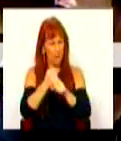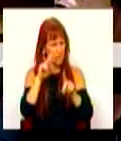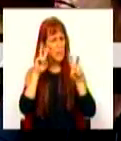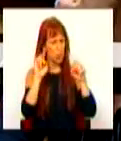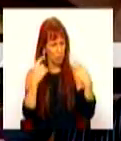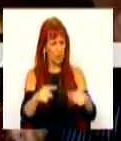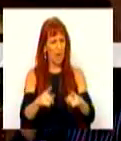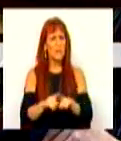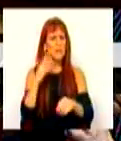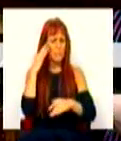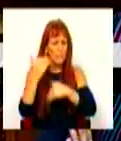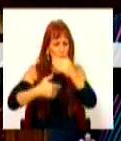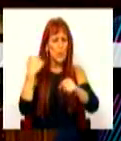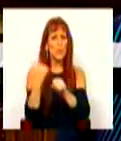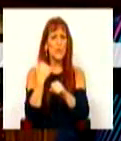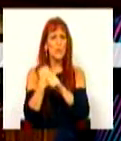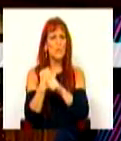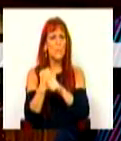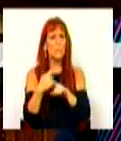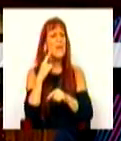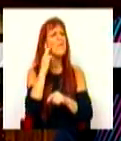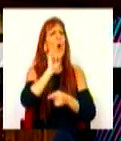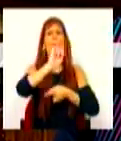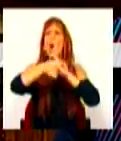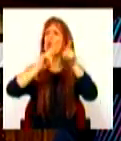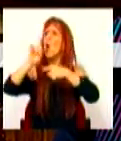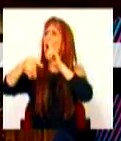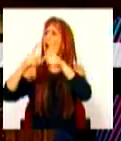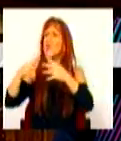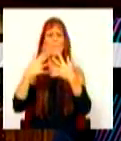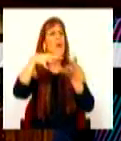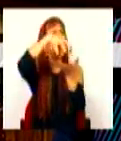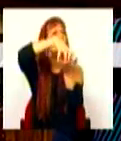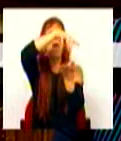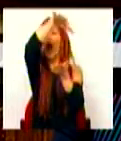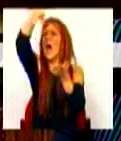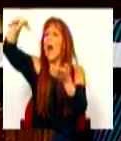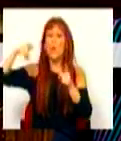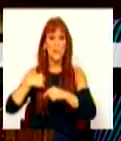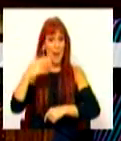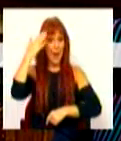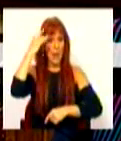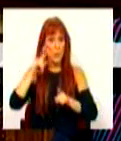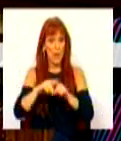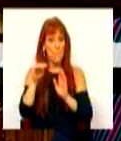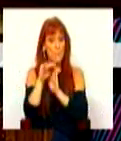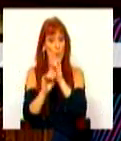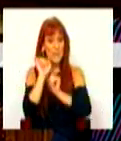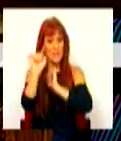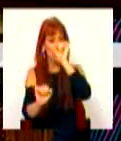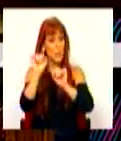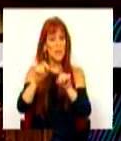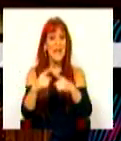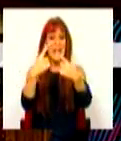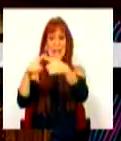assunto e tem em curso um trabalho de identificação destas infraestruturas, bem como de perspectivas de programação para